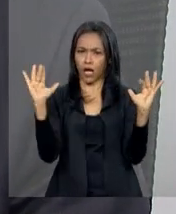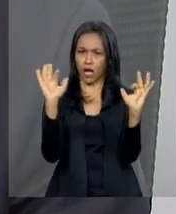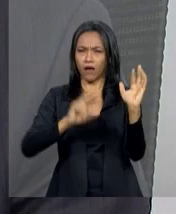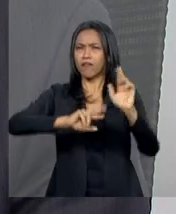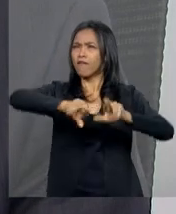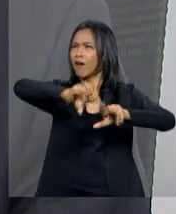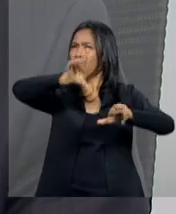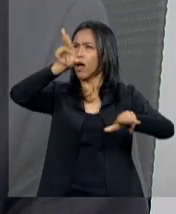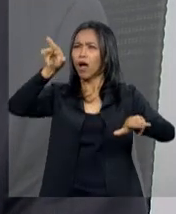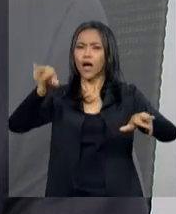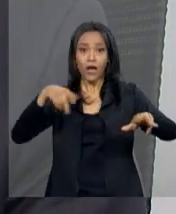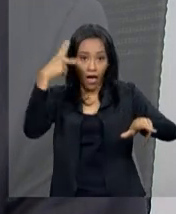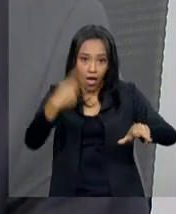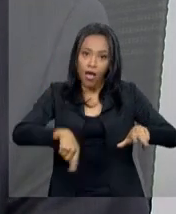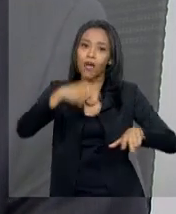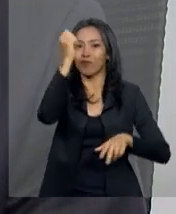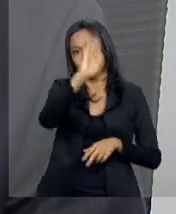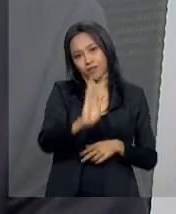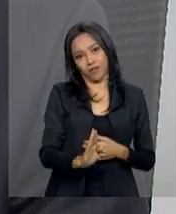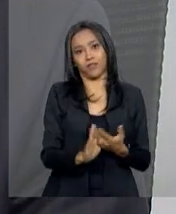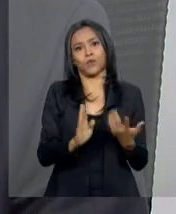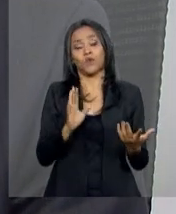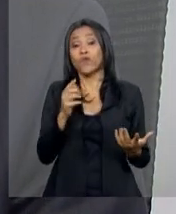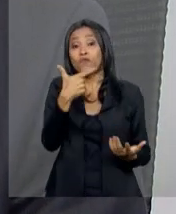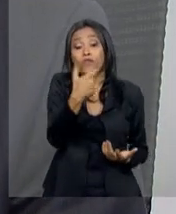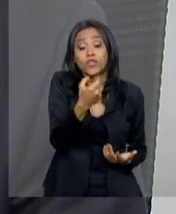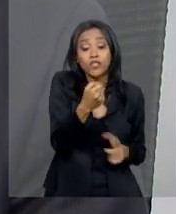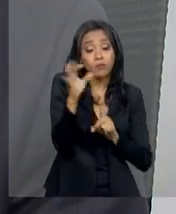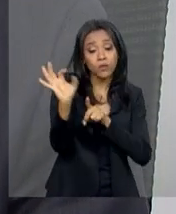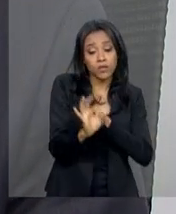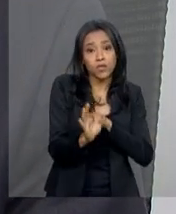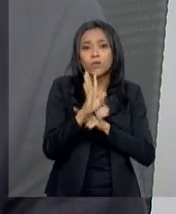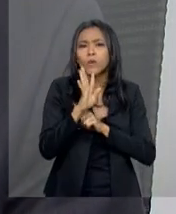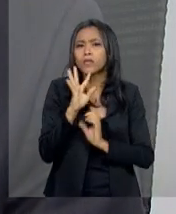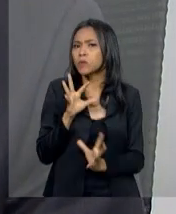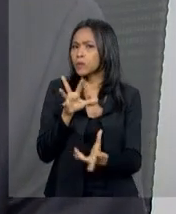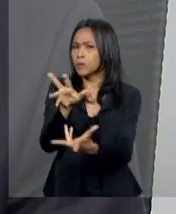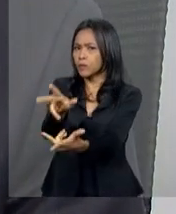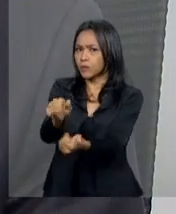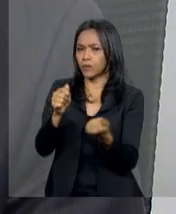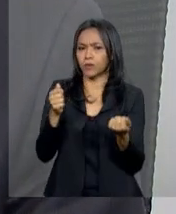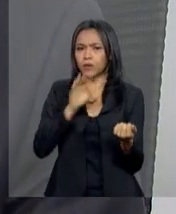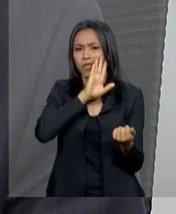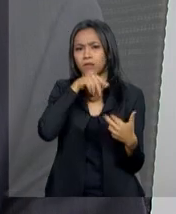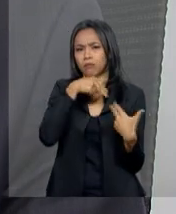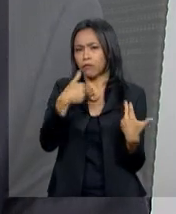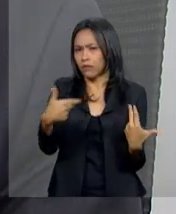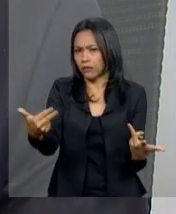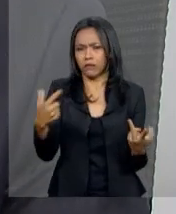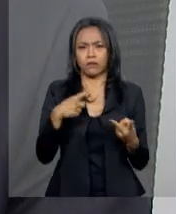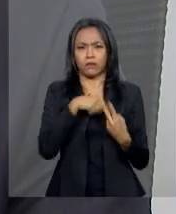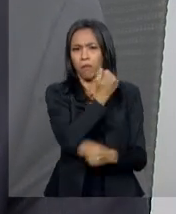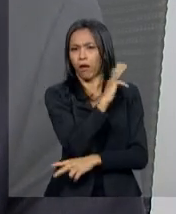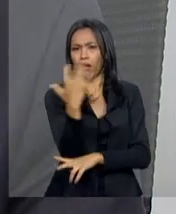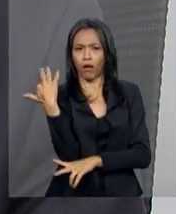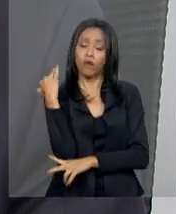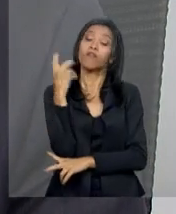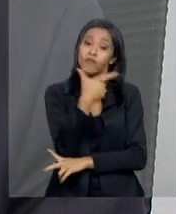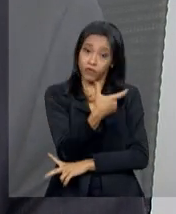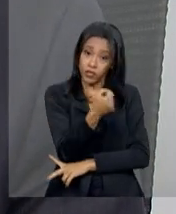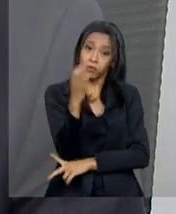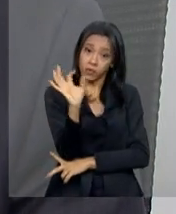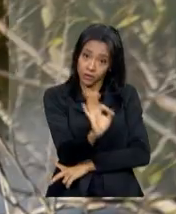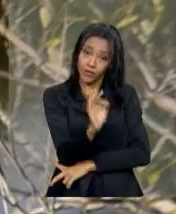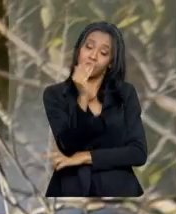o planeta 20% de tudo o que se conhece no mundo e espécies vivas 20% está no território